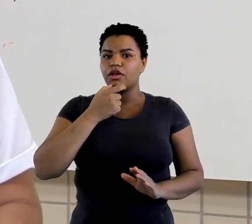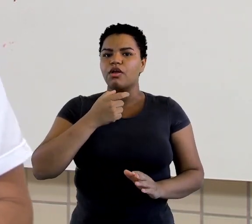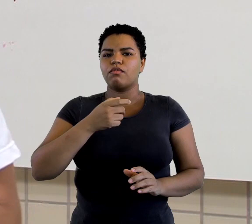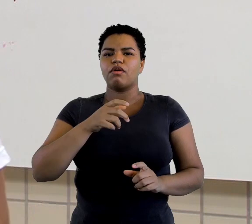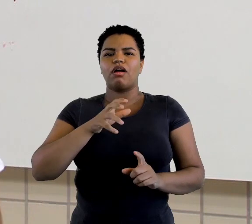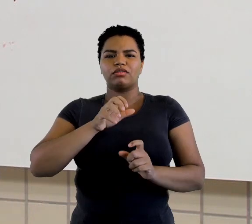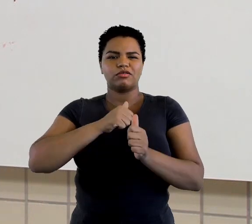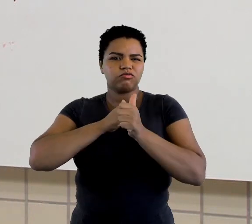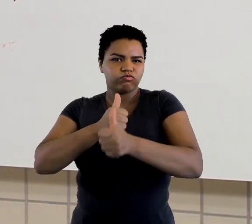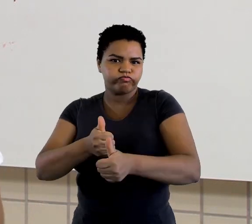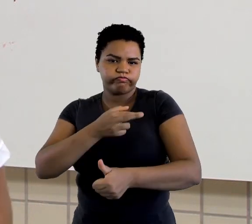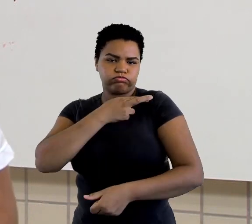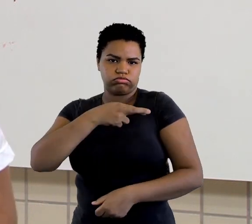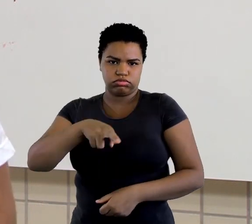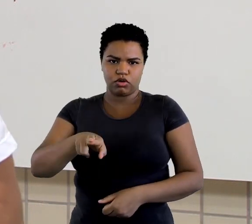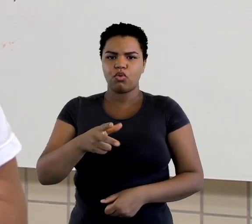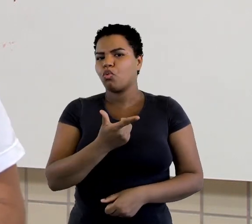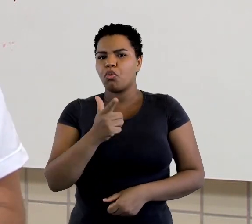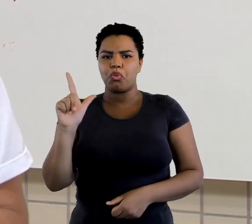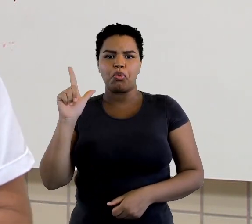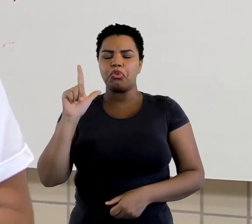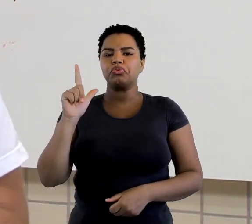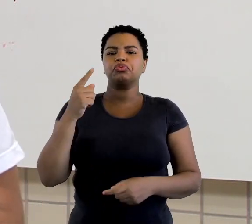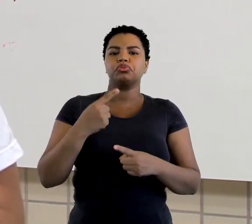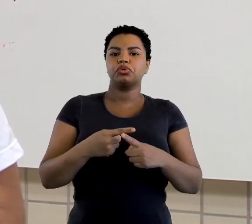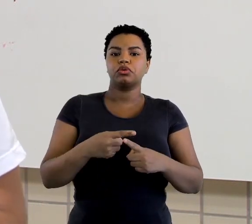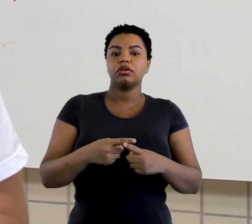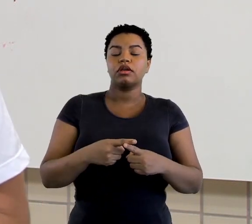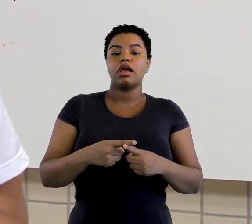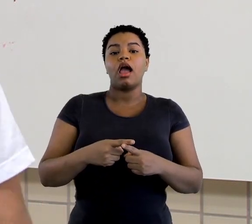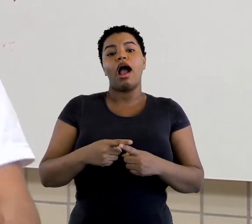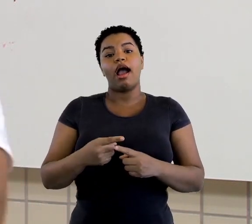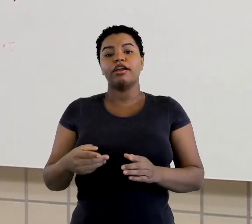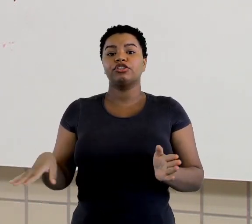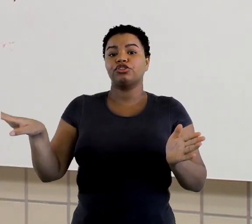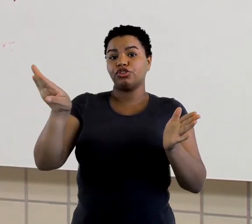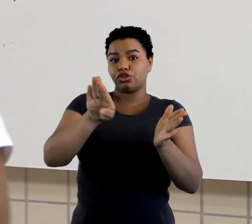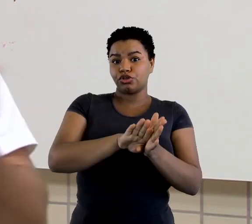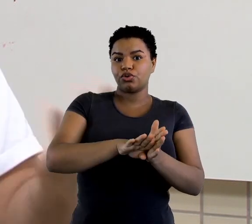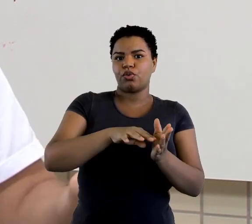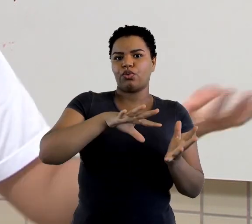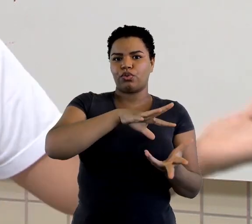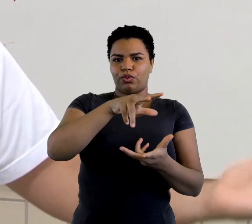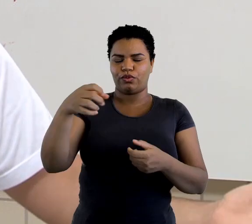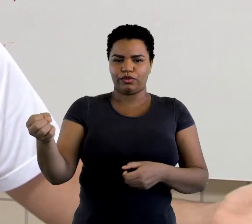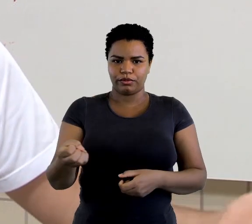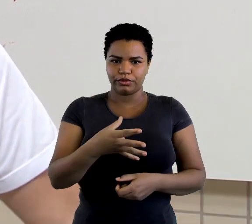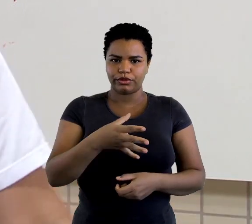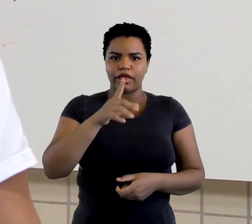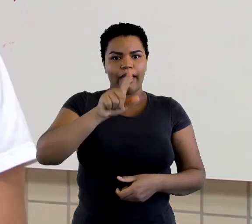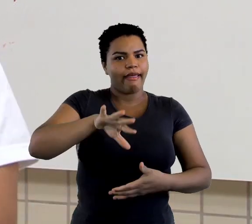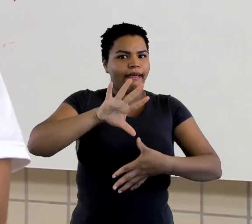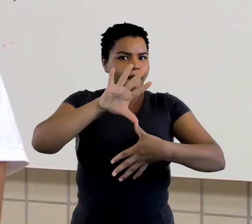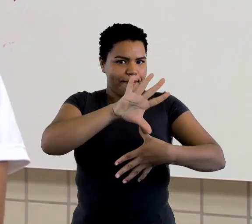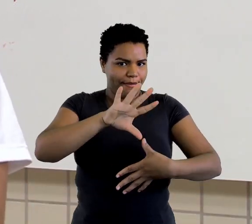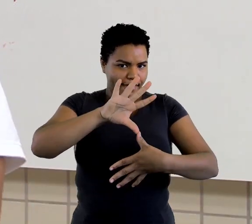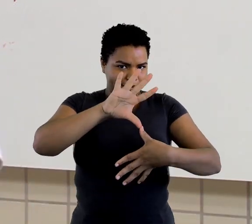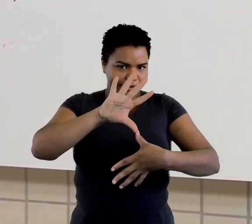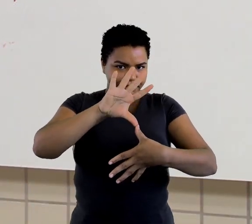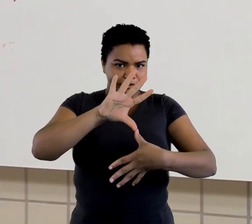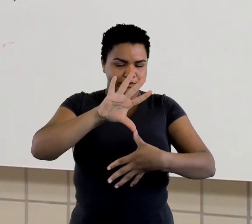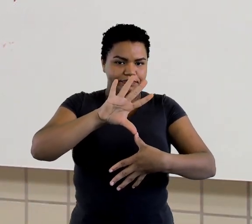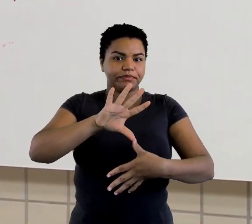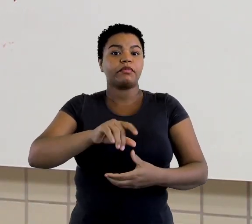religiosas ou por outros motivos, vieram parar no Novo Mundo. O Novo Mundo era a América. Esses